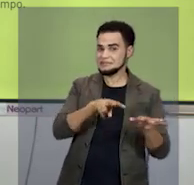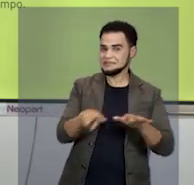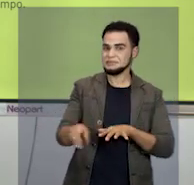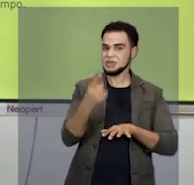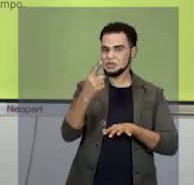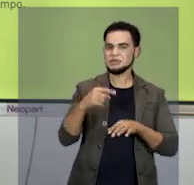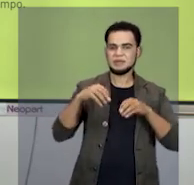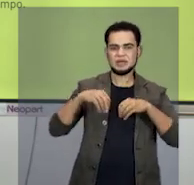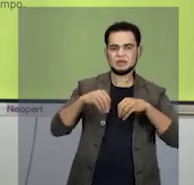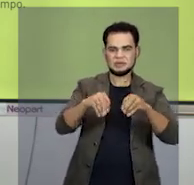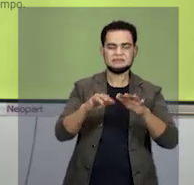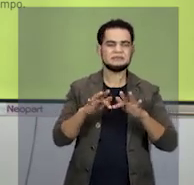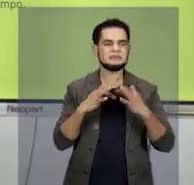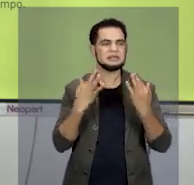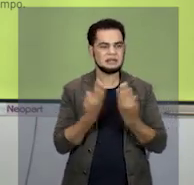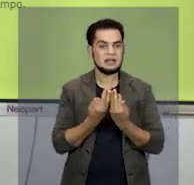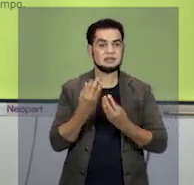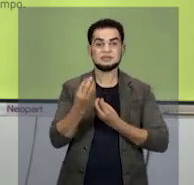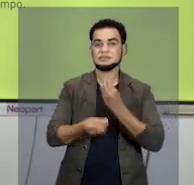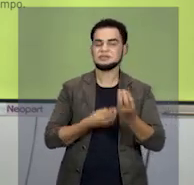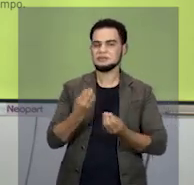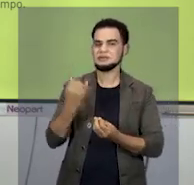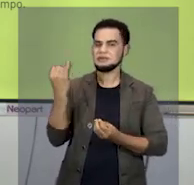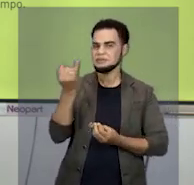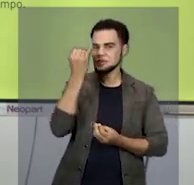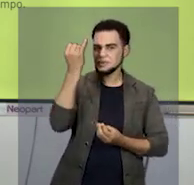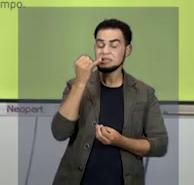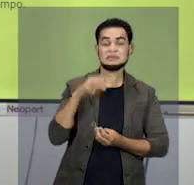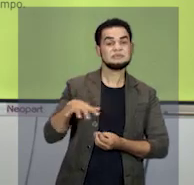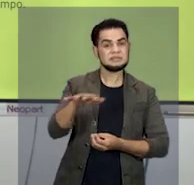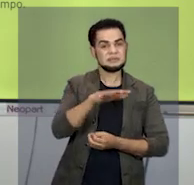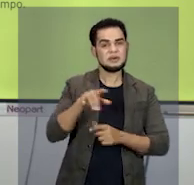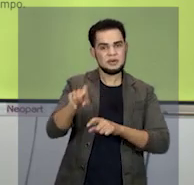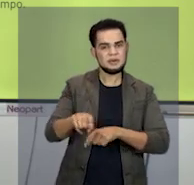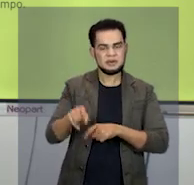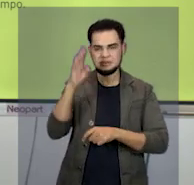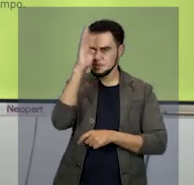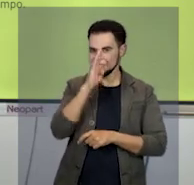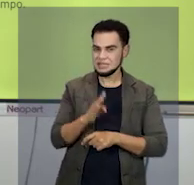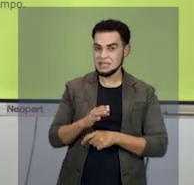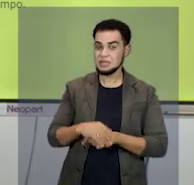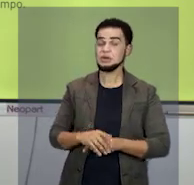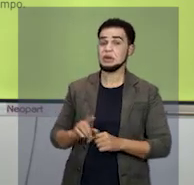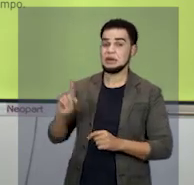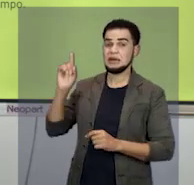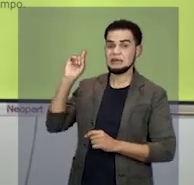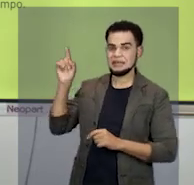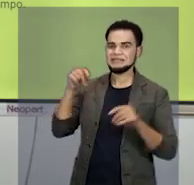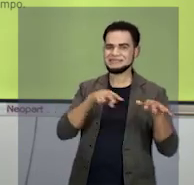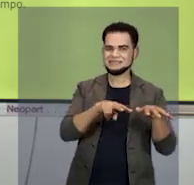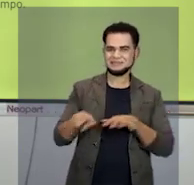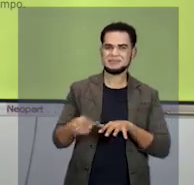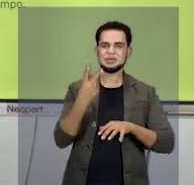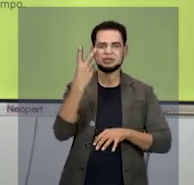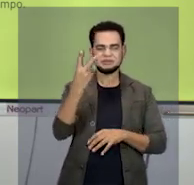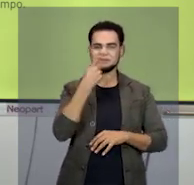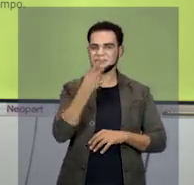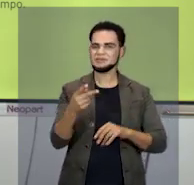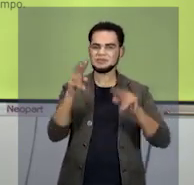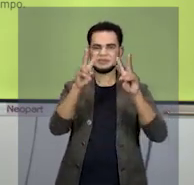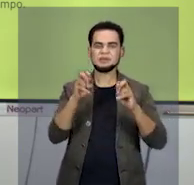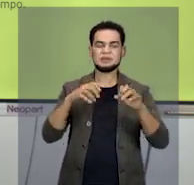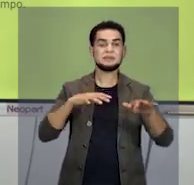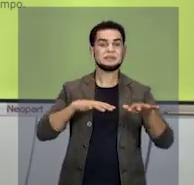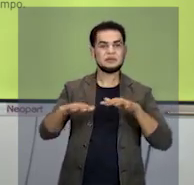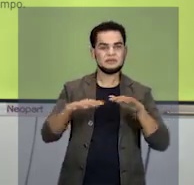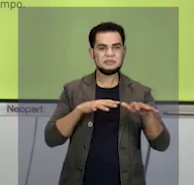agricultura familiar, da importância que ela tem para o espaço rural brasileiro. Aqui nós já vamos, nessa semana 2, falamos desses